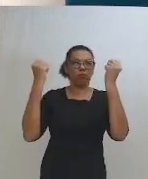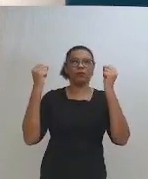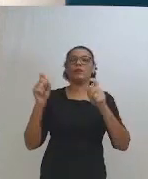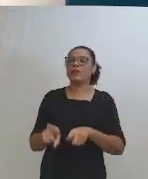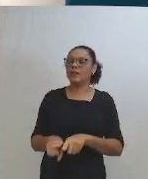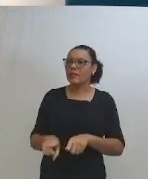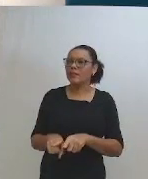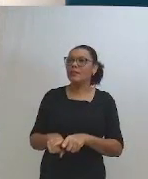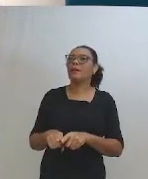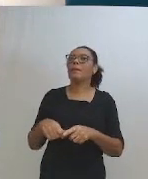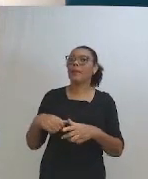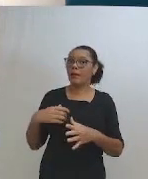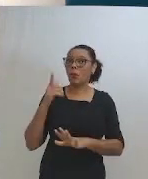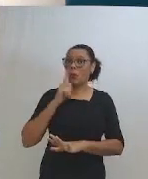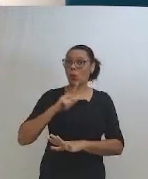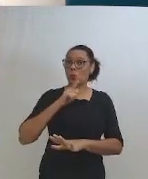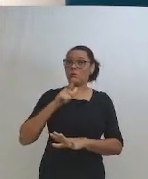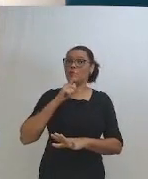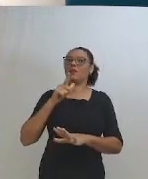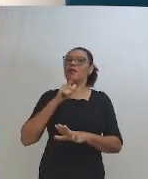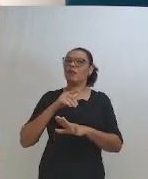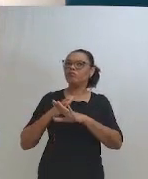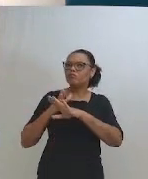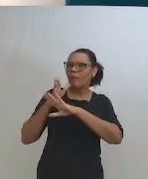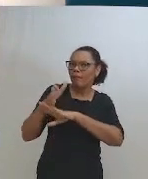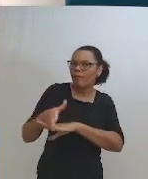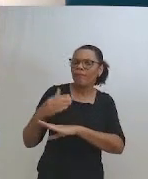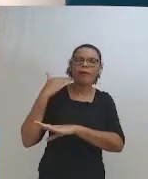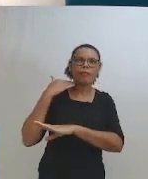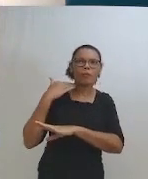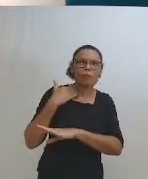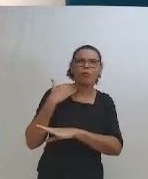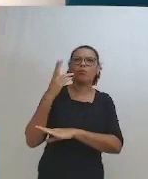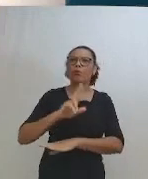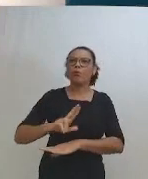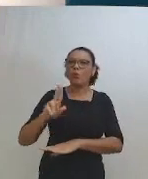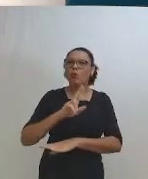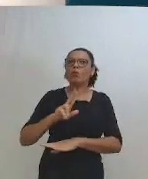subtraindo o cofre do banco, mediante a utilização desses explosivos.